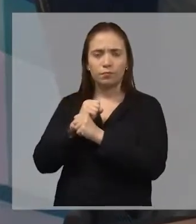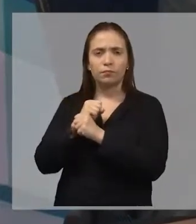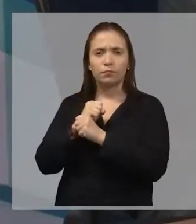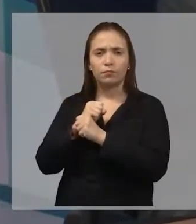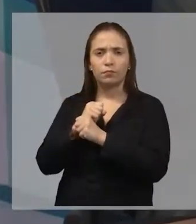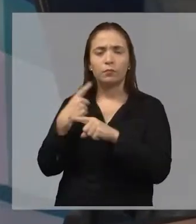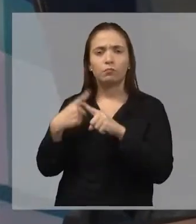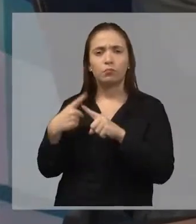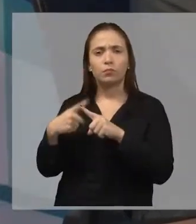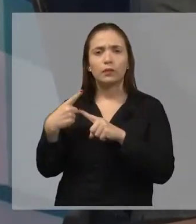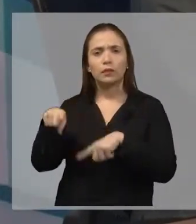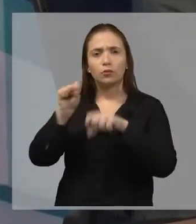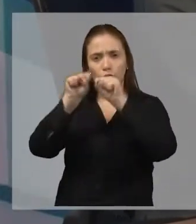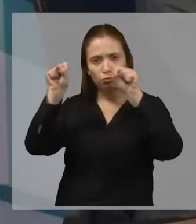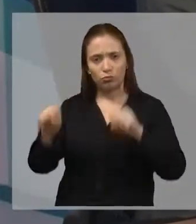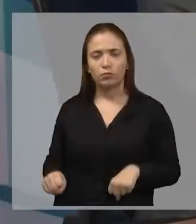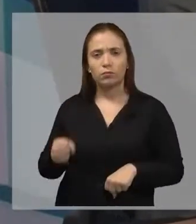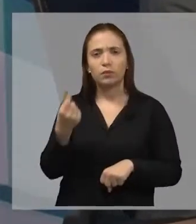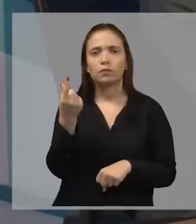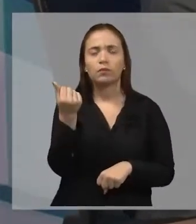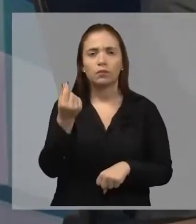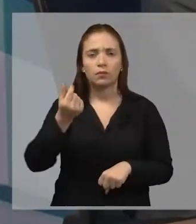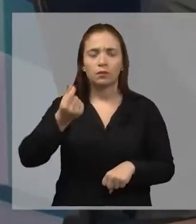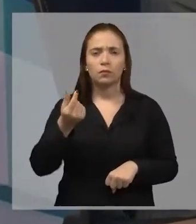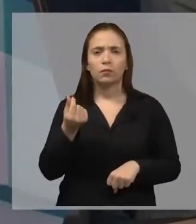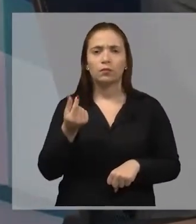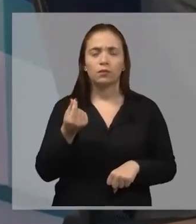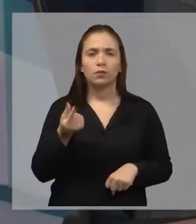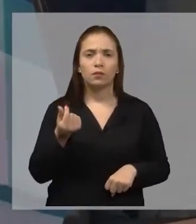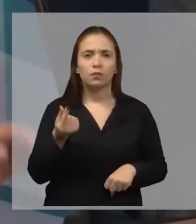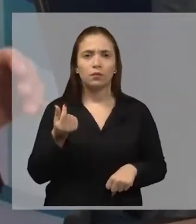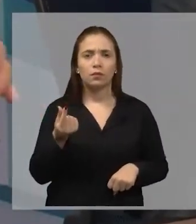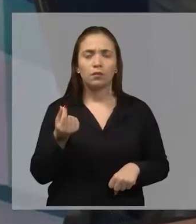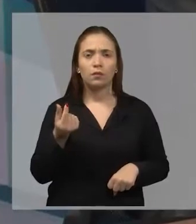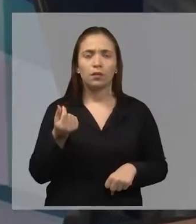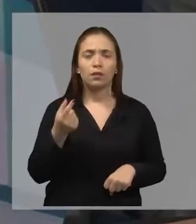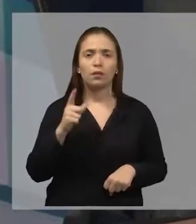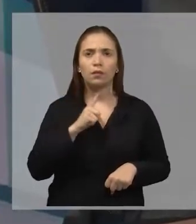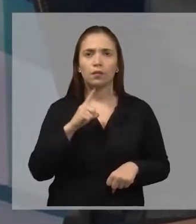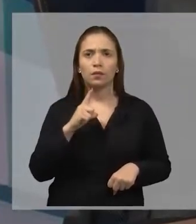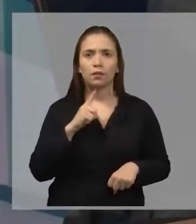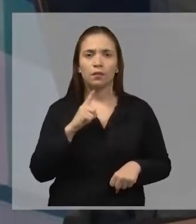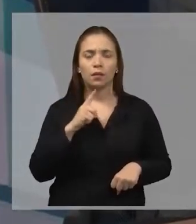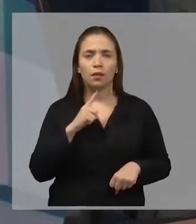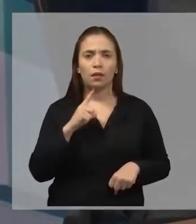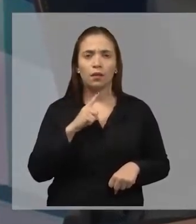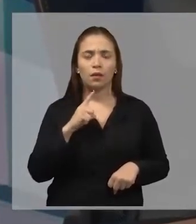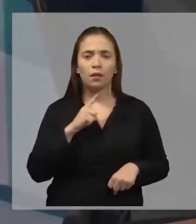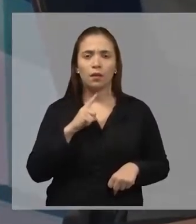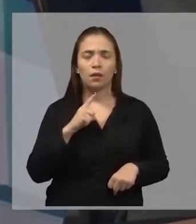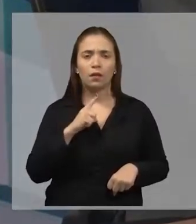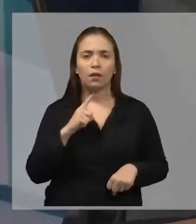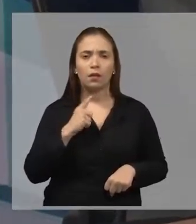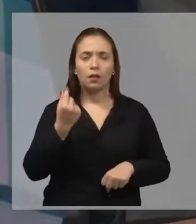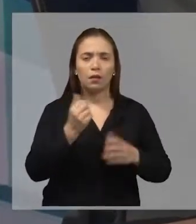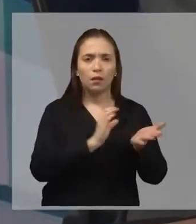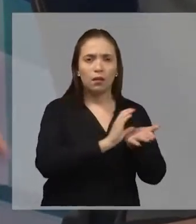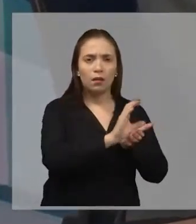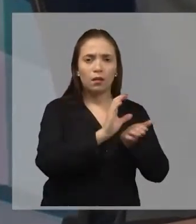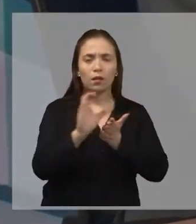contraditórias. Eu não vejo que é isso. Eu vejo aqui o ministro, só concluir, é que o ministro da Economia vai lá e diz, vocês vão fazer como